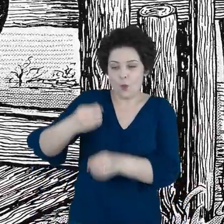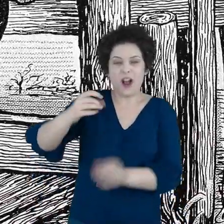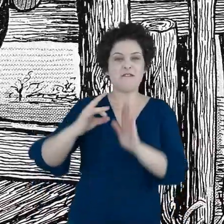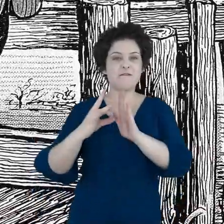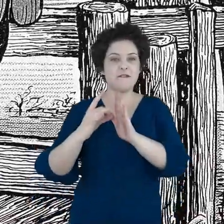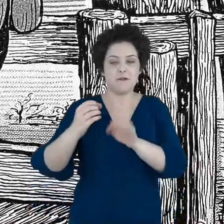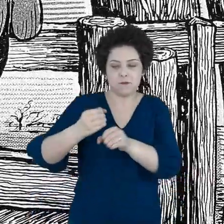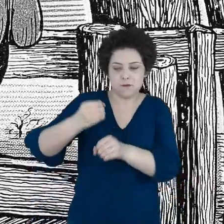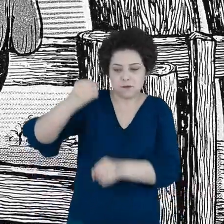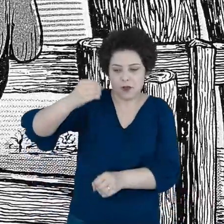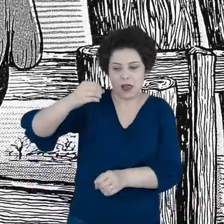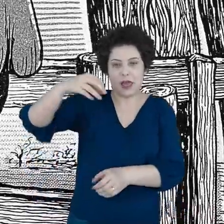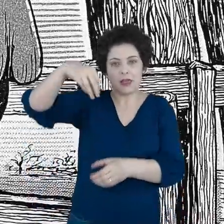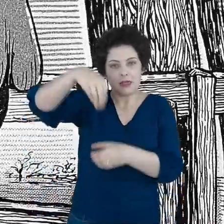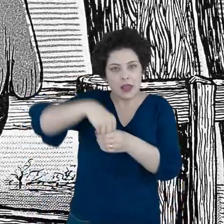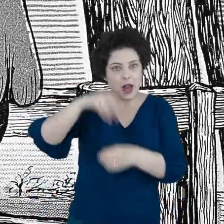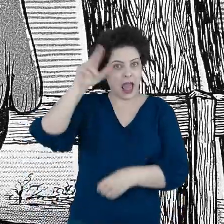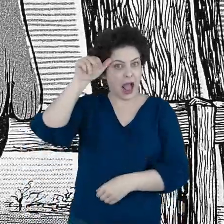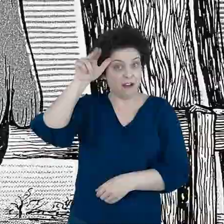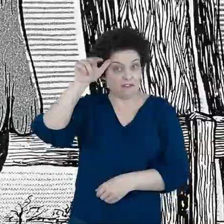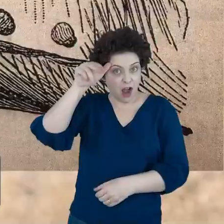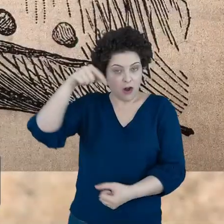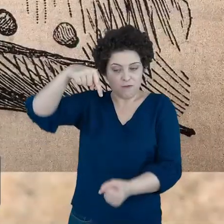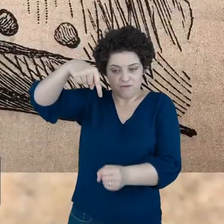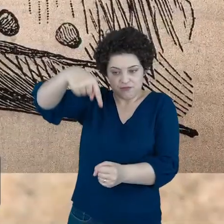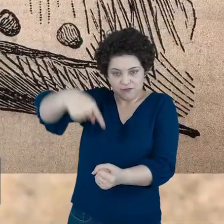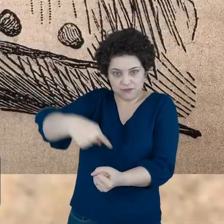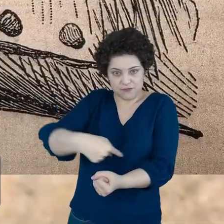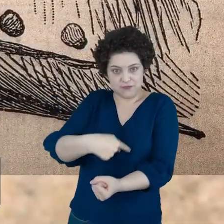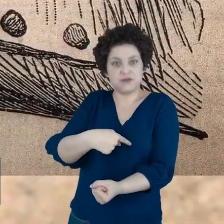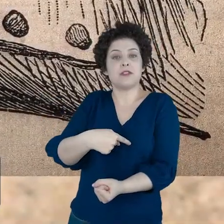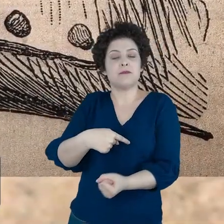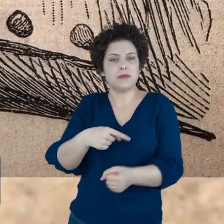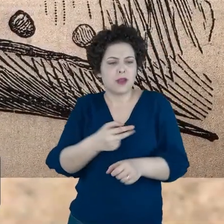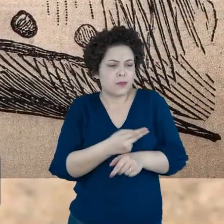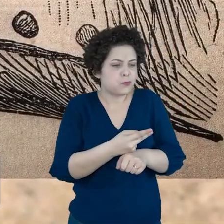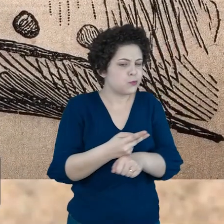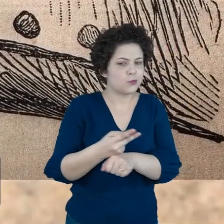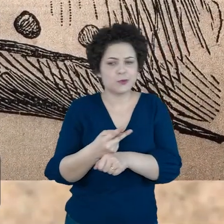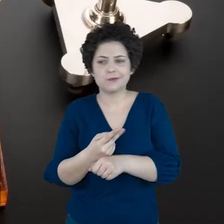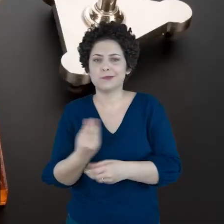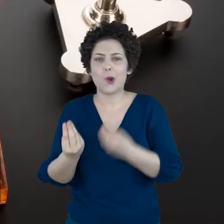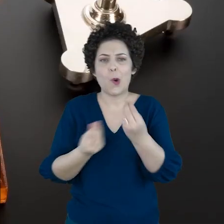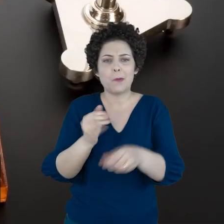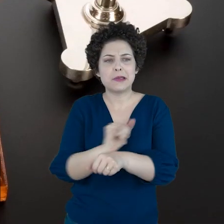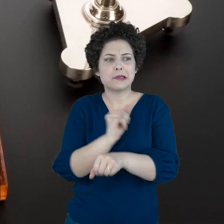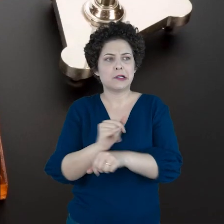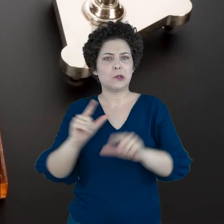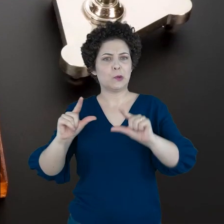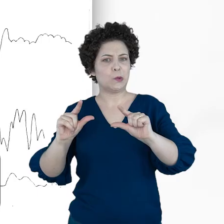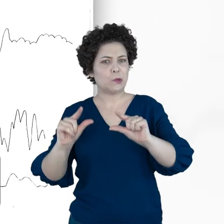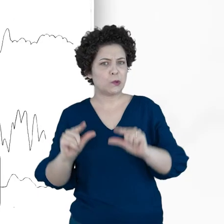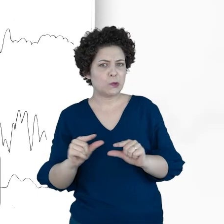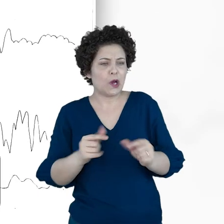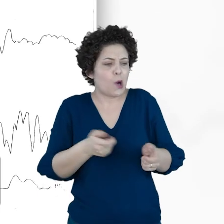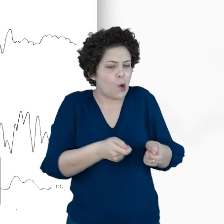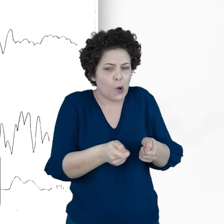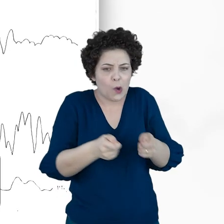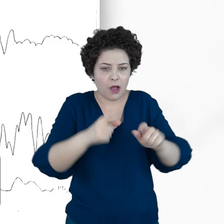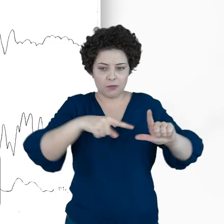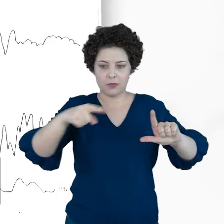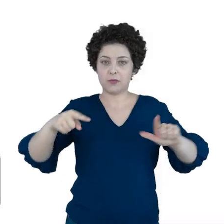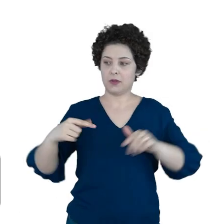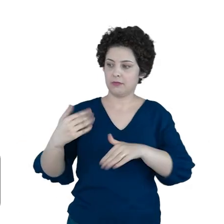vidro introduzido na artéria de uma égua. A busca por um método menos invasivo para ferir a pressão